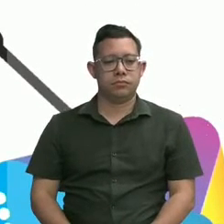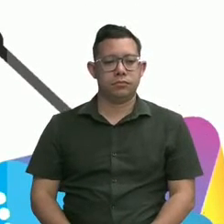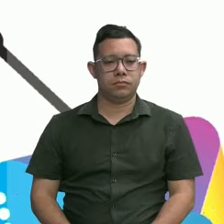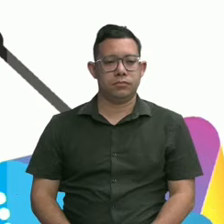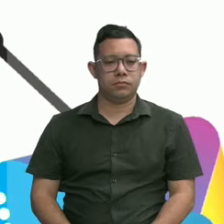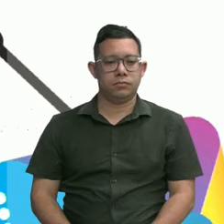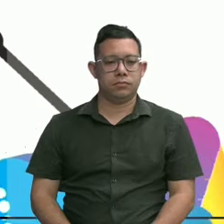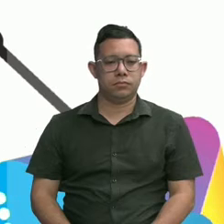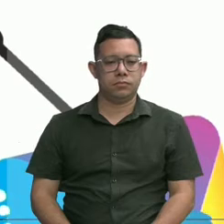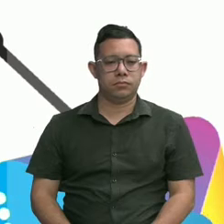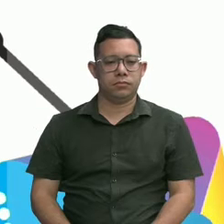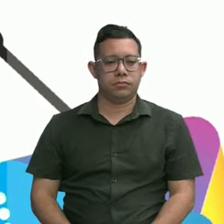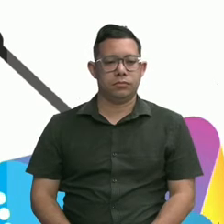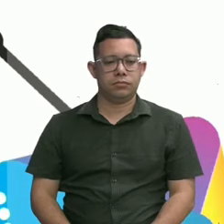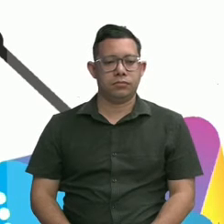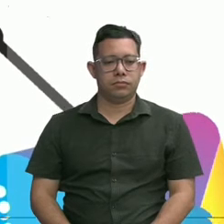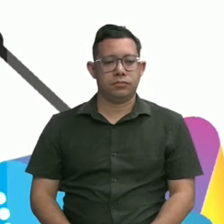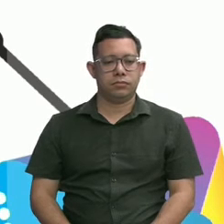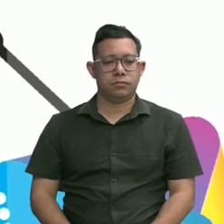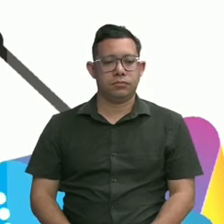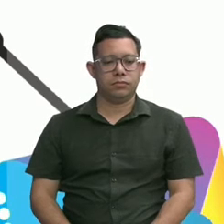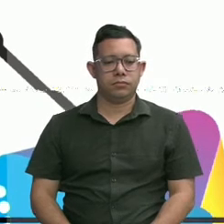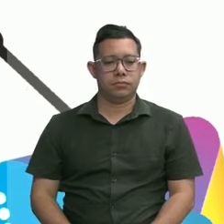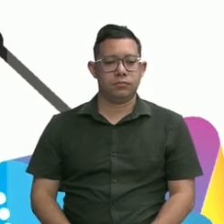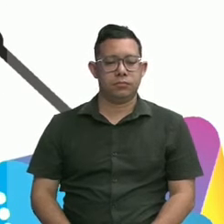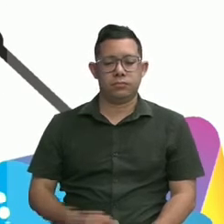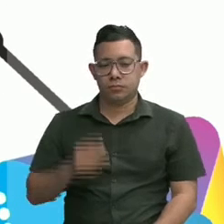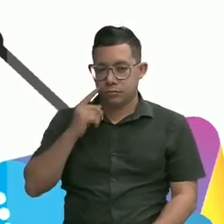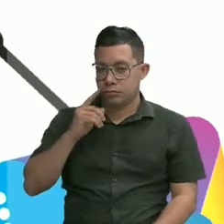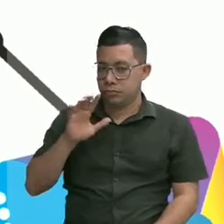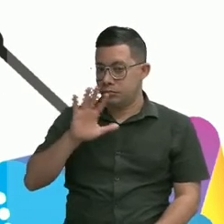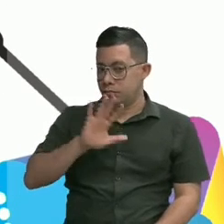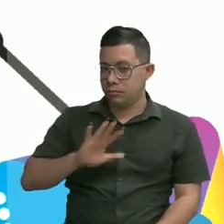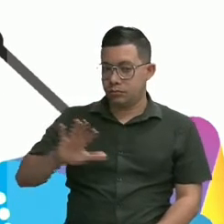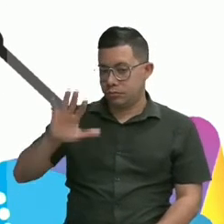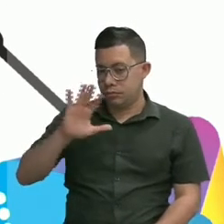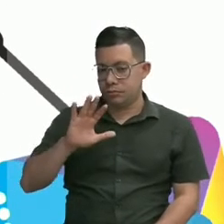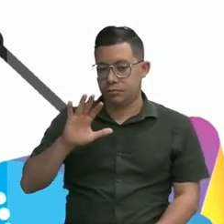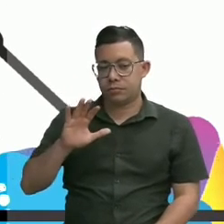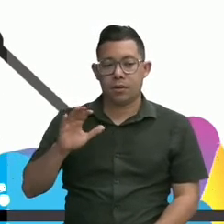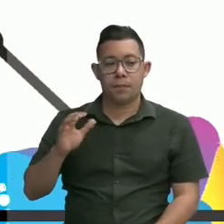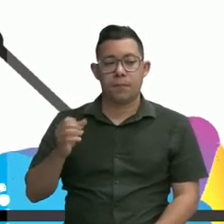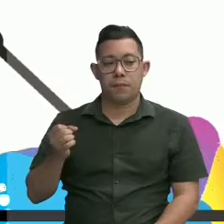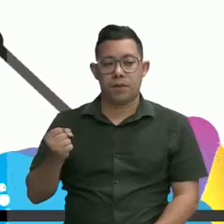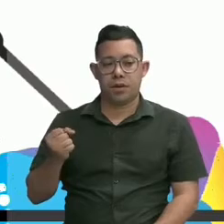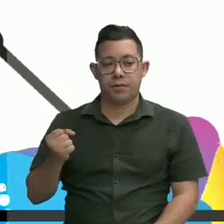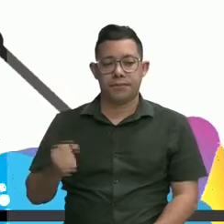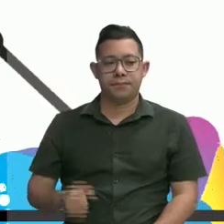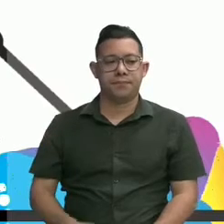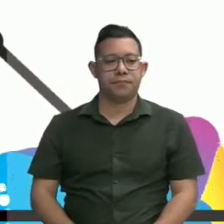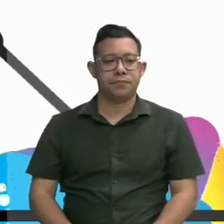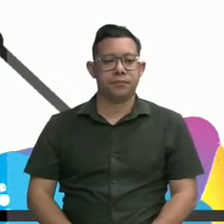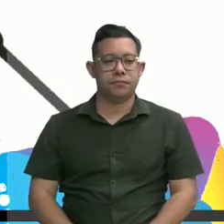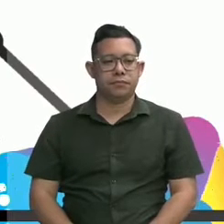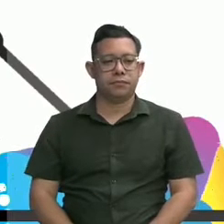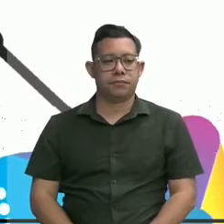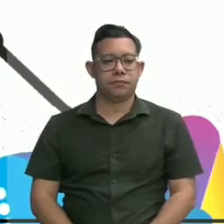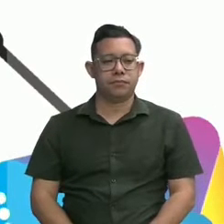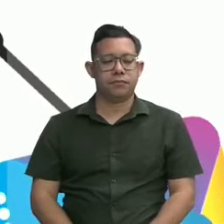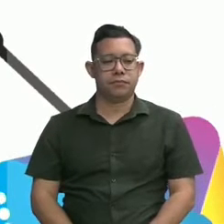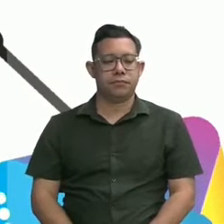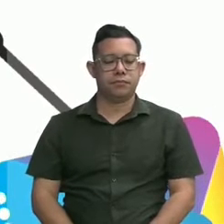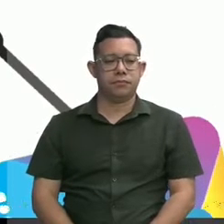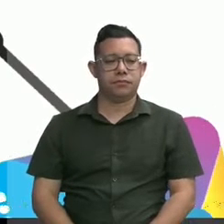xx bom então essa parte aqui que eu acabei de calcular se ele a área da parte branca até colocar aqui ó a gente ó